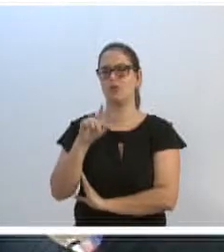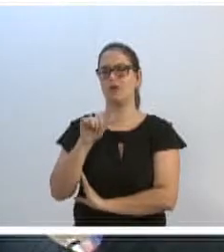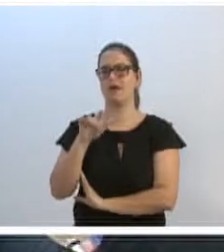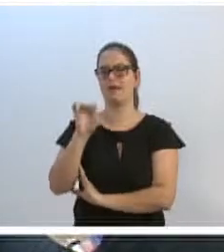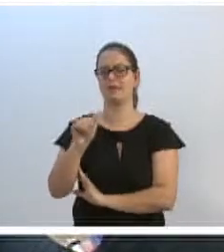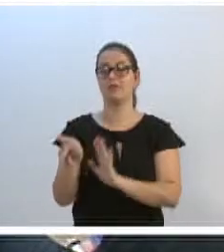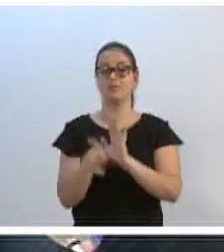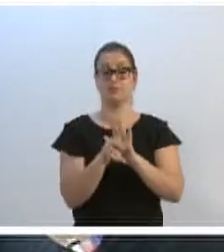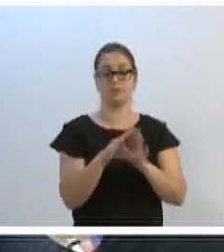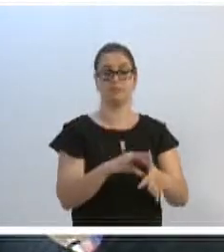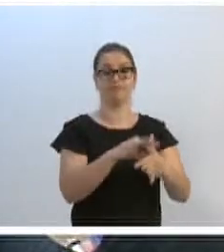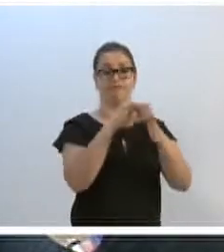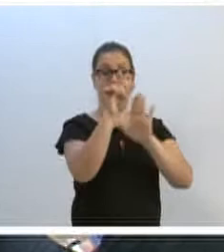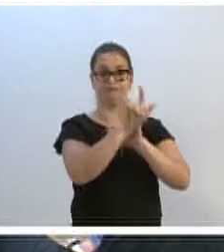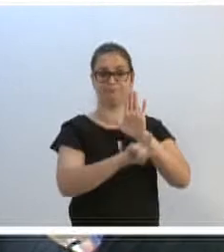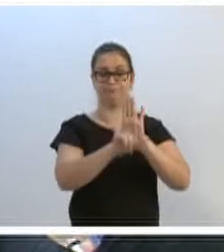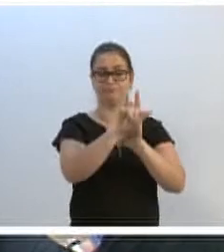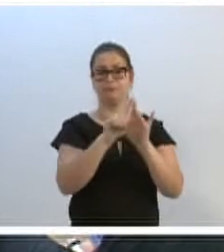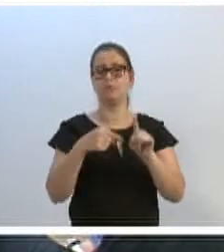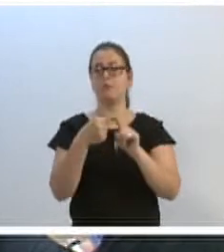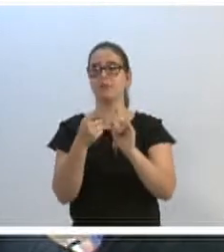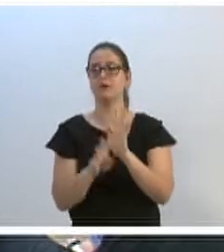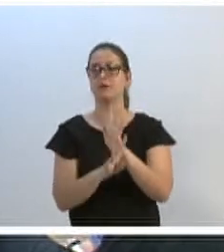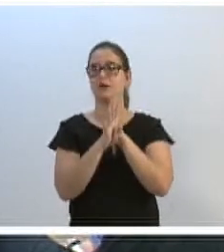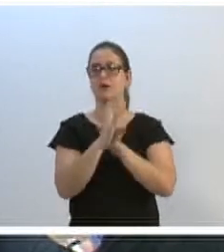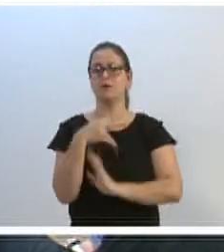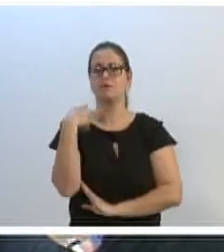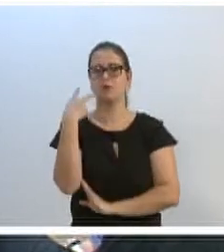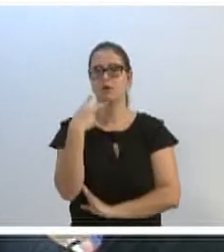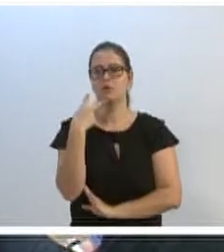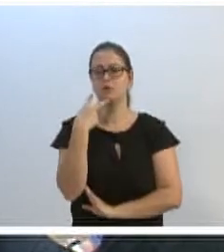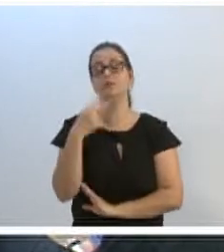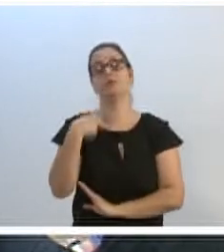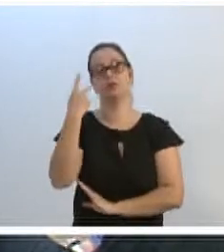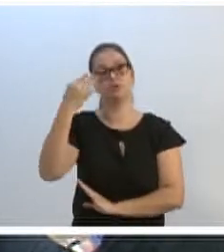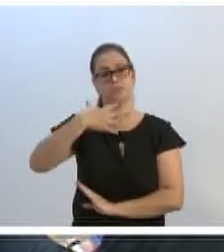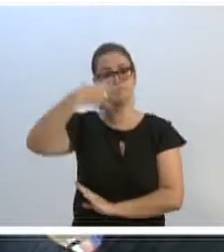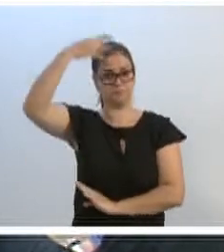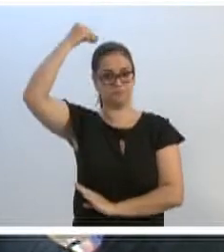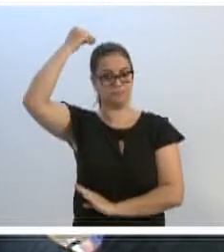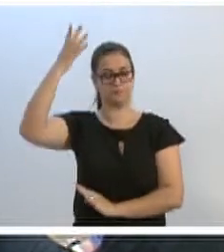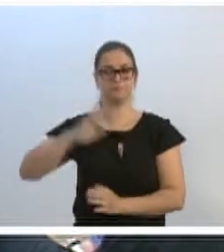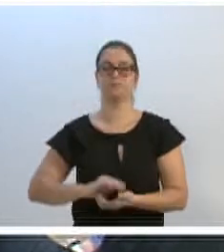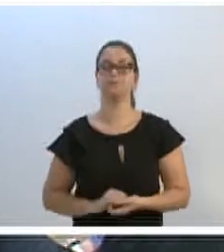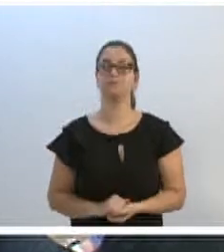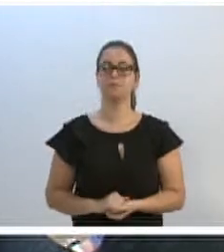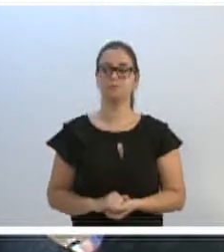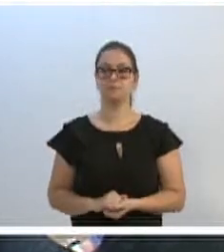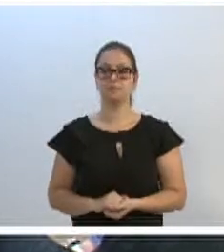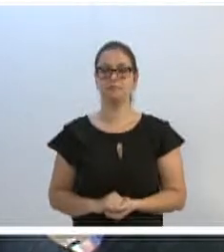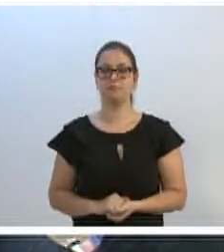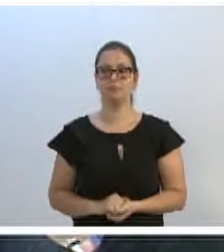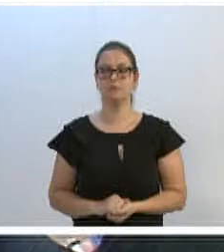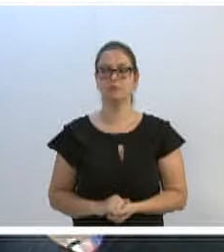A diretoria legislativa. Mais algum vereador? Vereador Alexandre Matias.